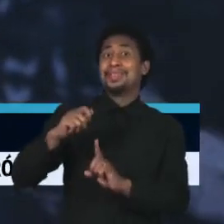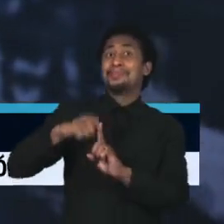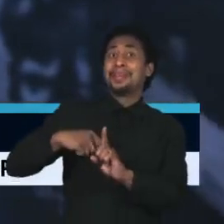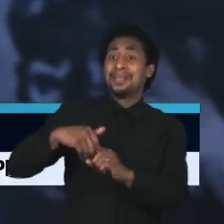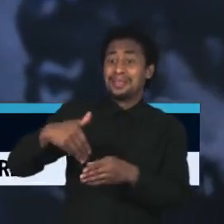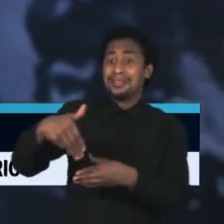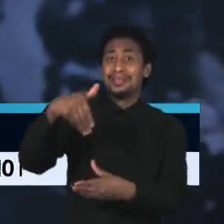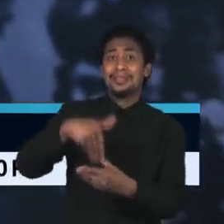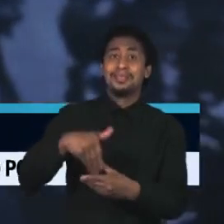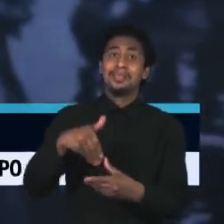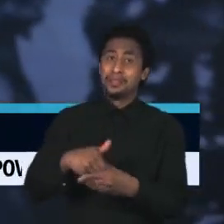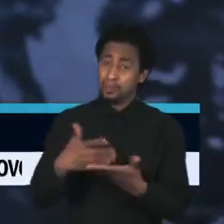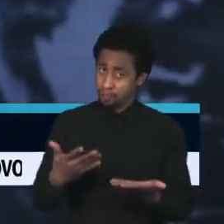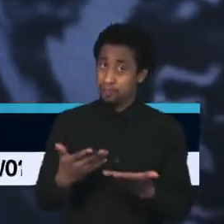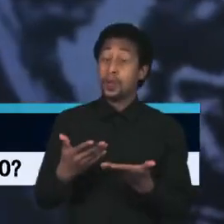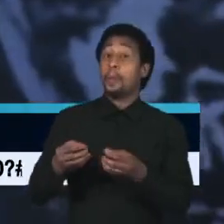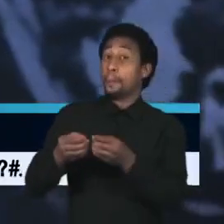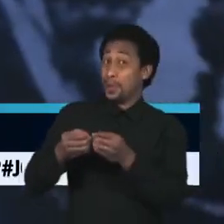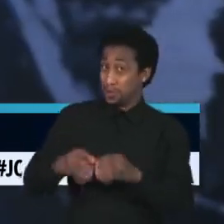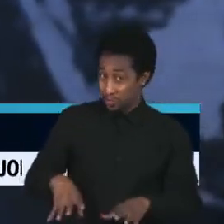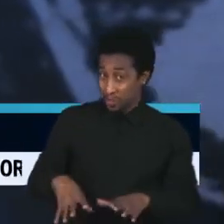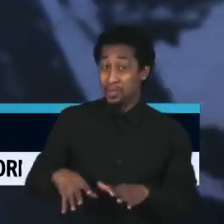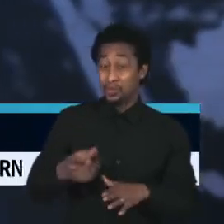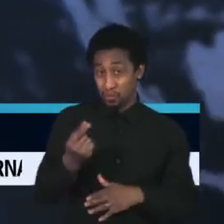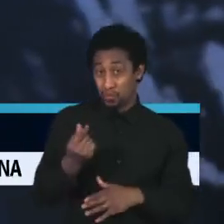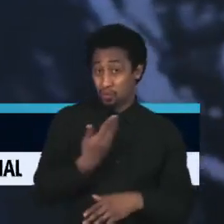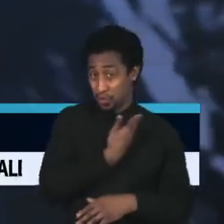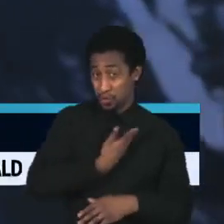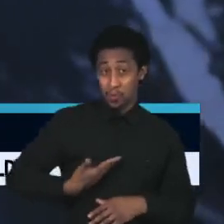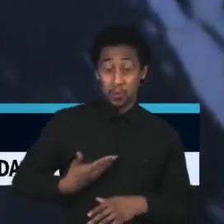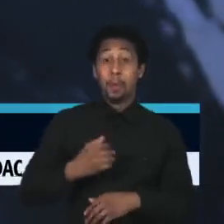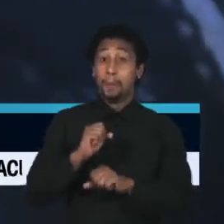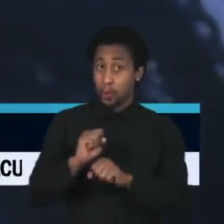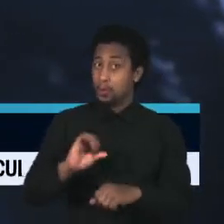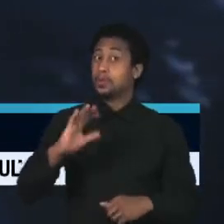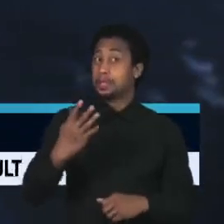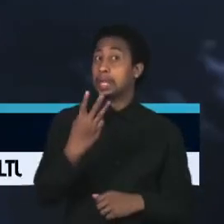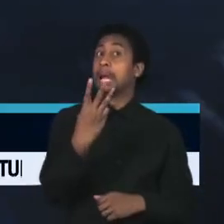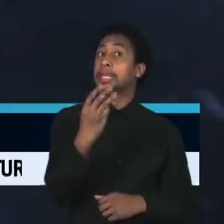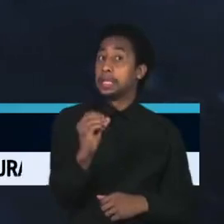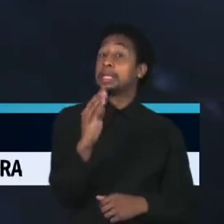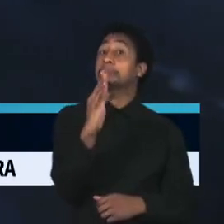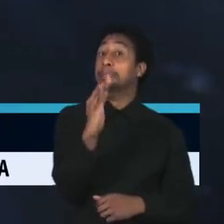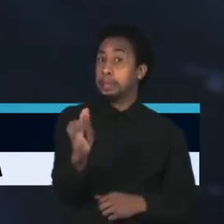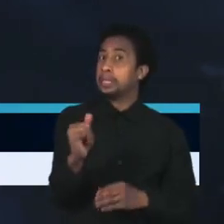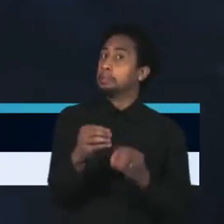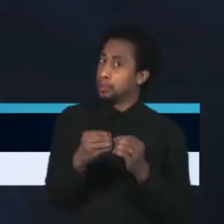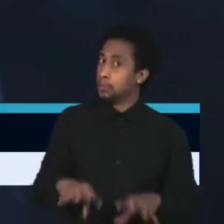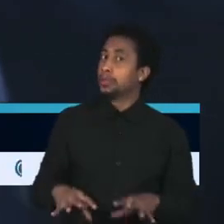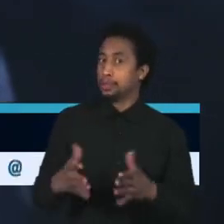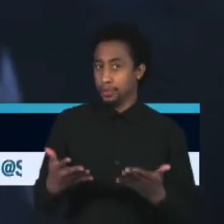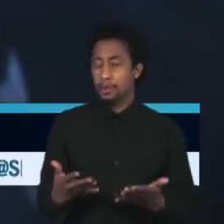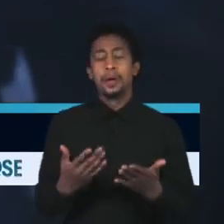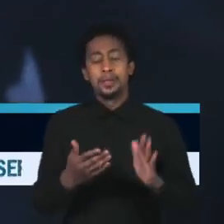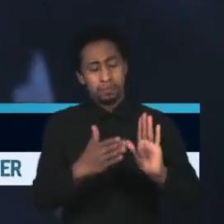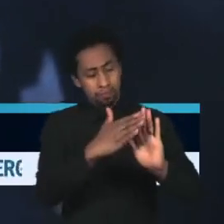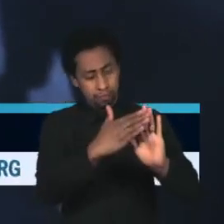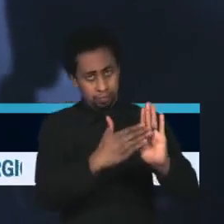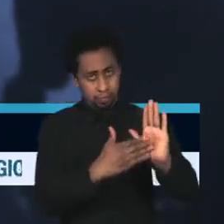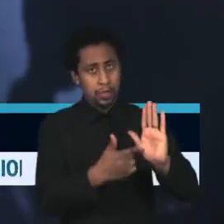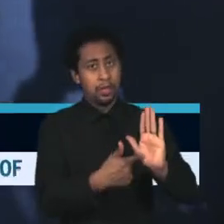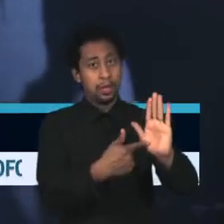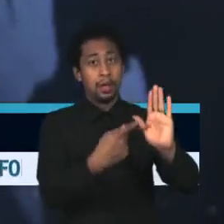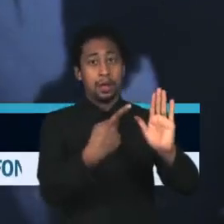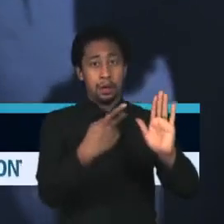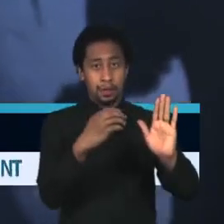cofres públicos pode ser de até 41 bilhões de reais o objetivo da coração é verificado se a pé que compromete